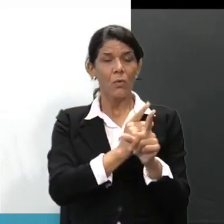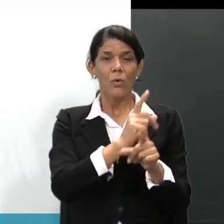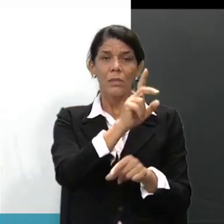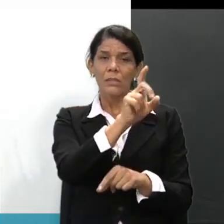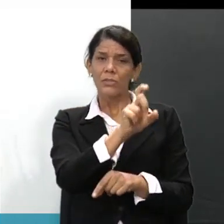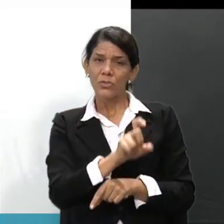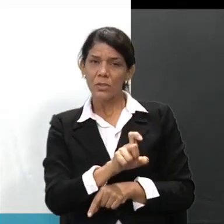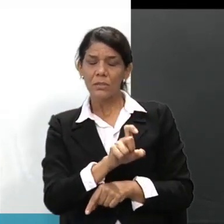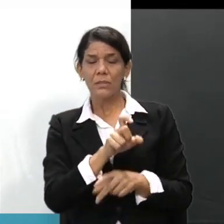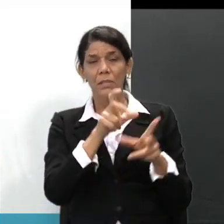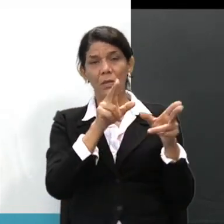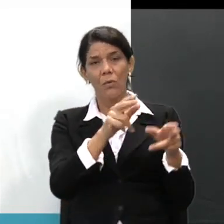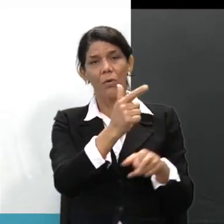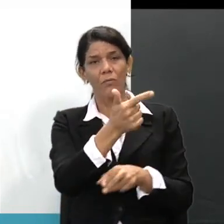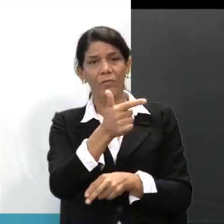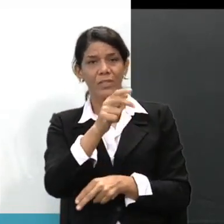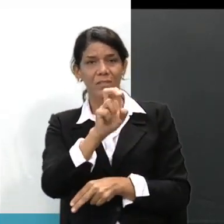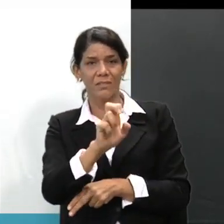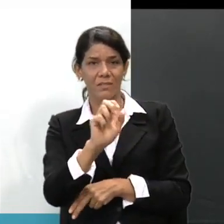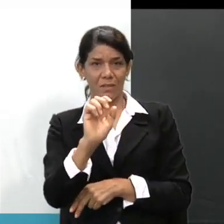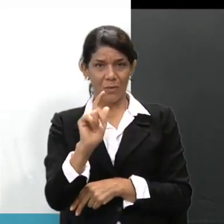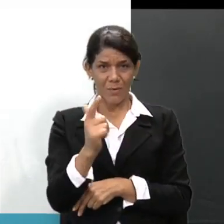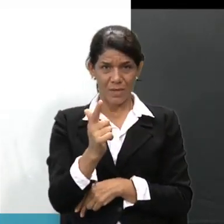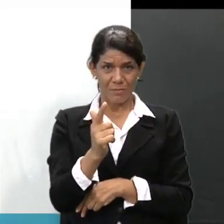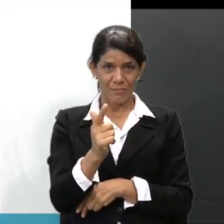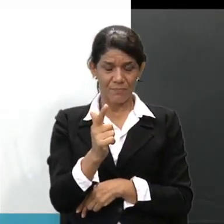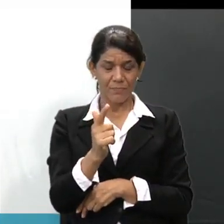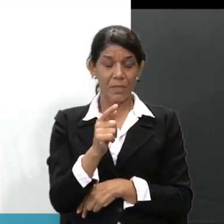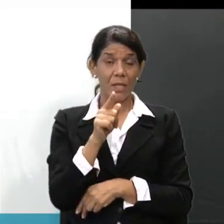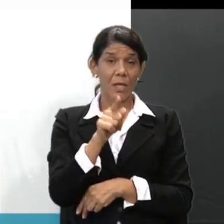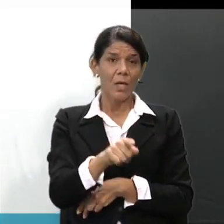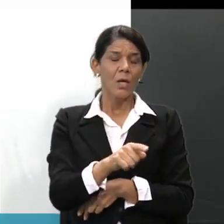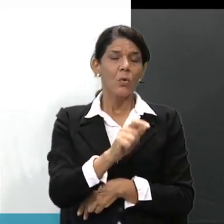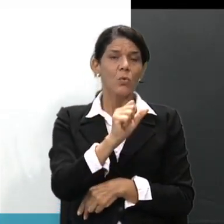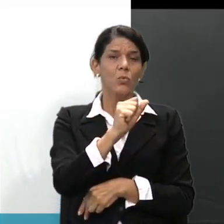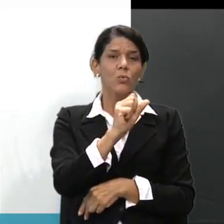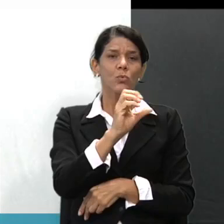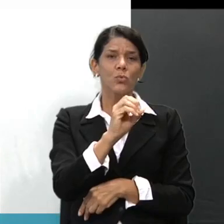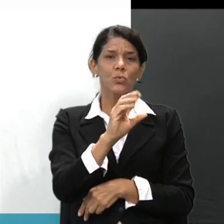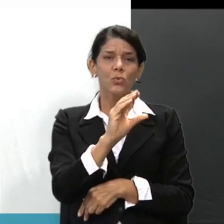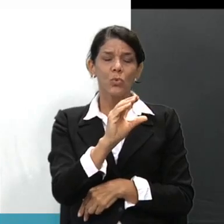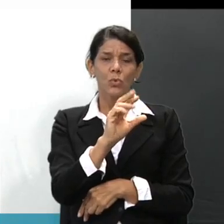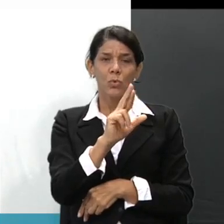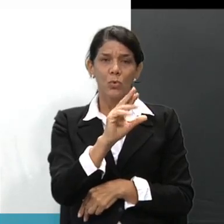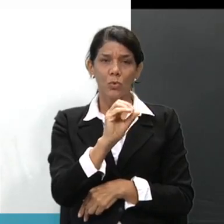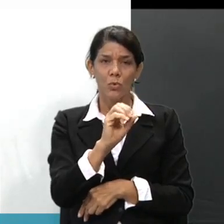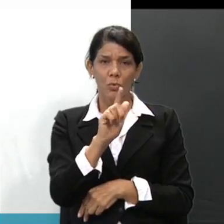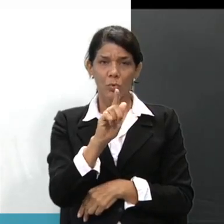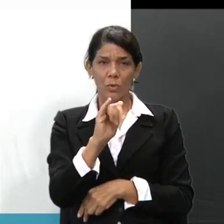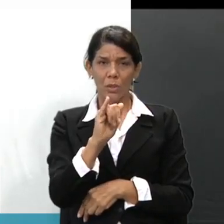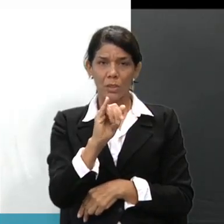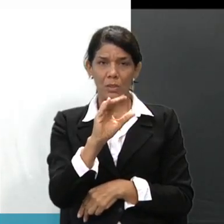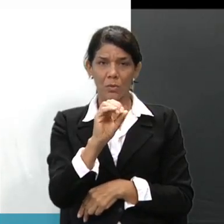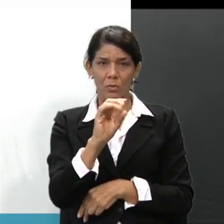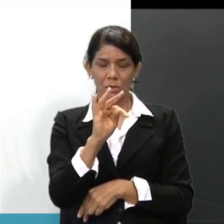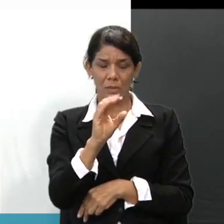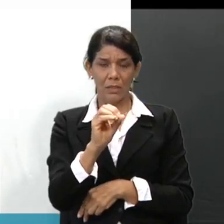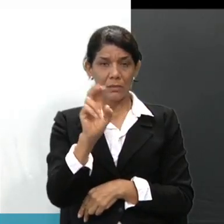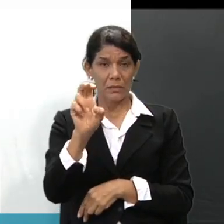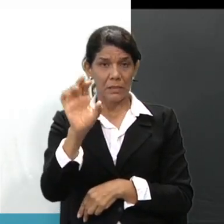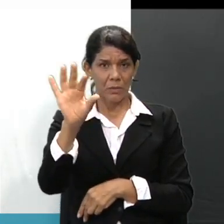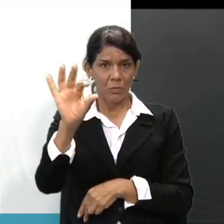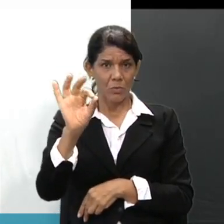igual a 25 gramas. Portanto, o meu soro glicosado de